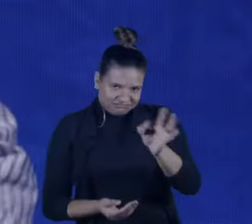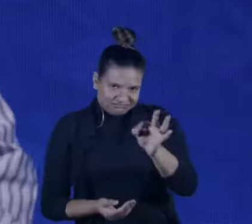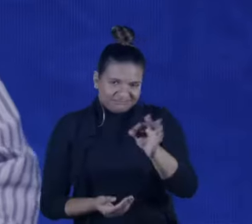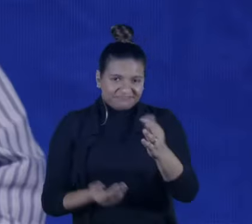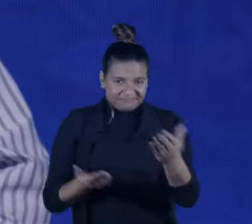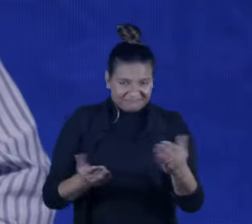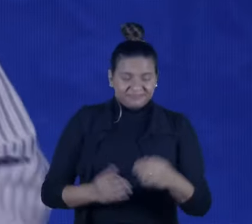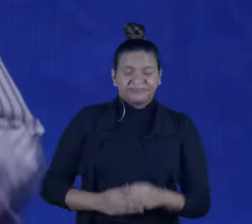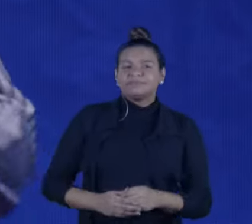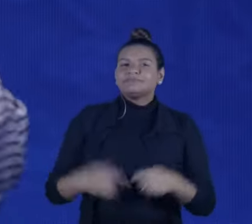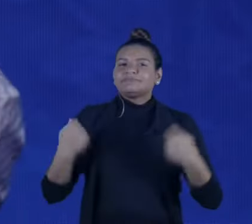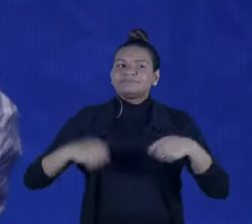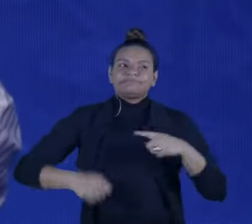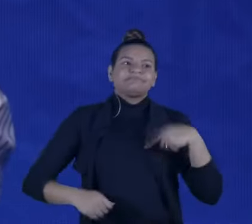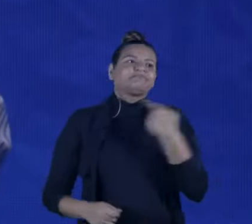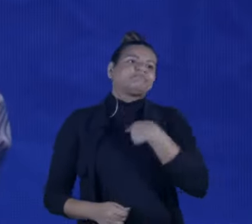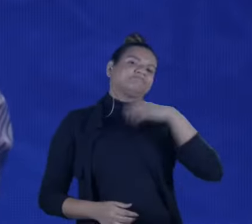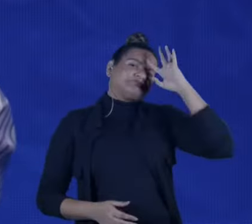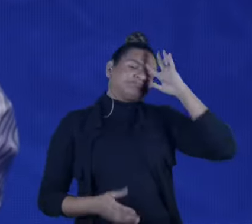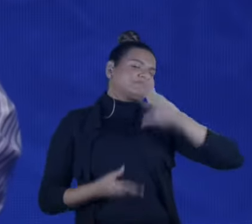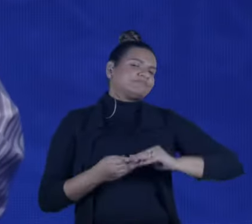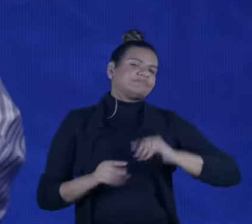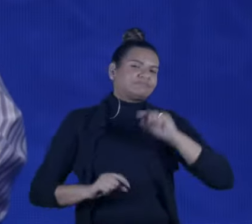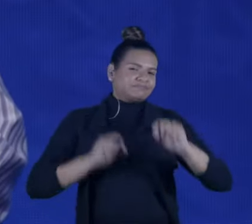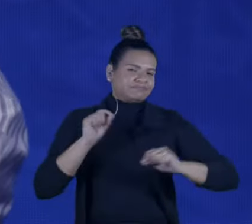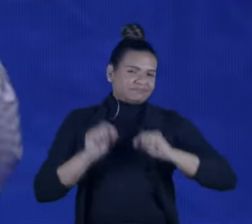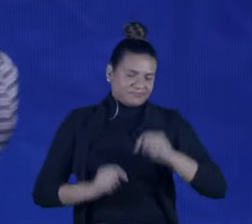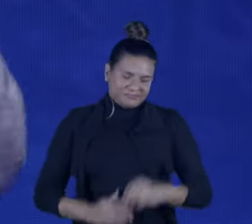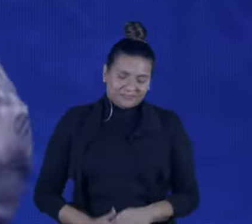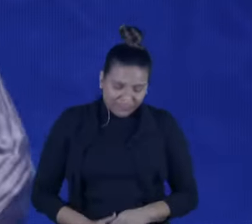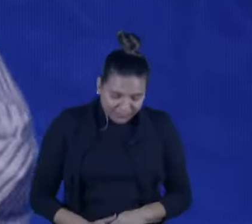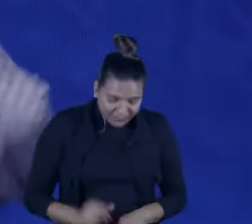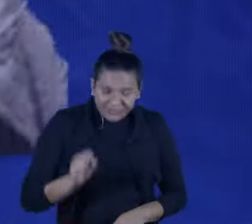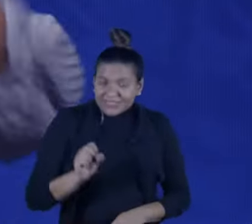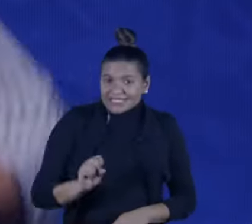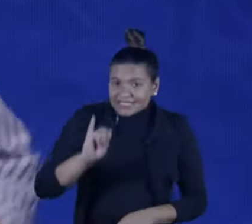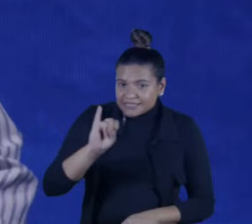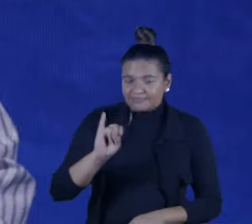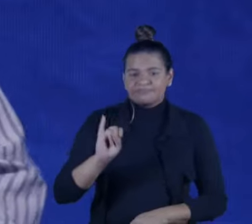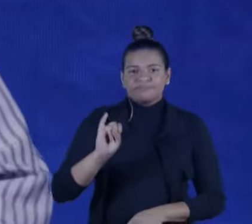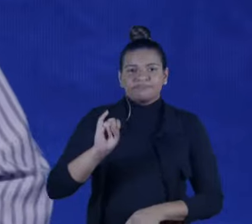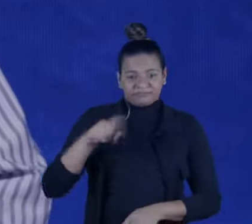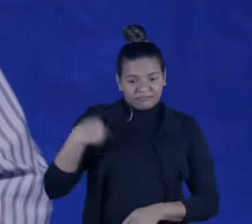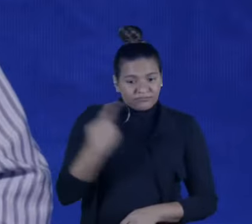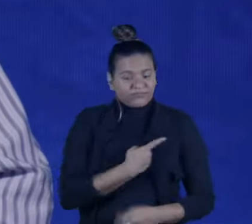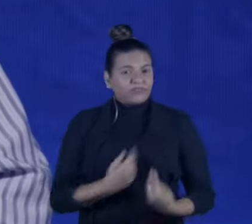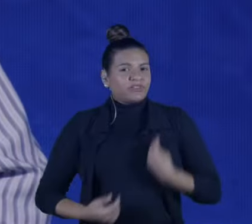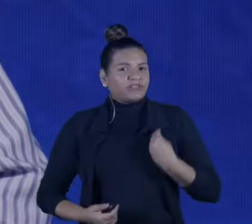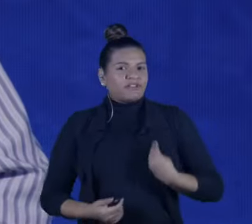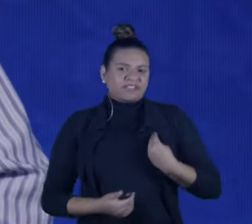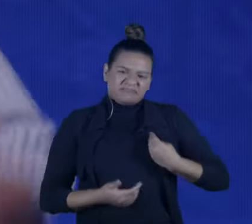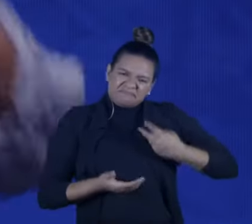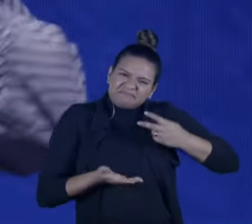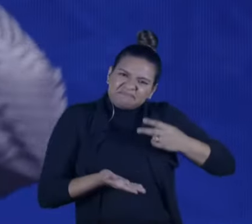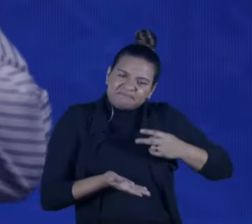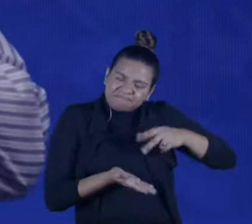primeira verdade que a gente tem que entender aqui: se o edifício de uma vida sólida é a nossa